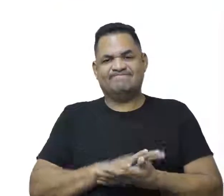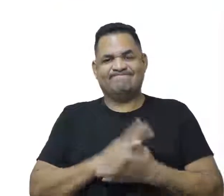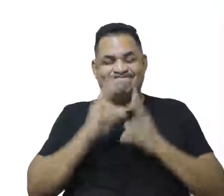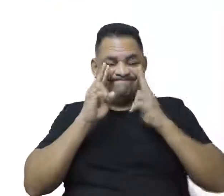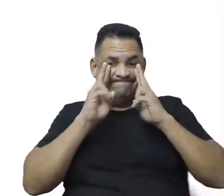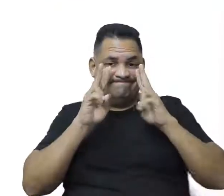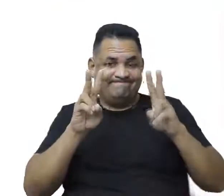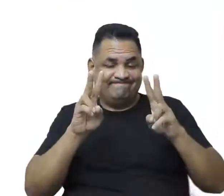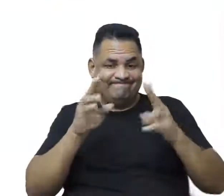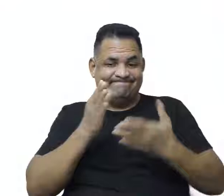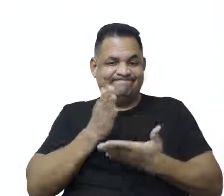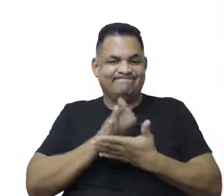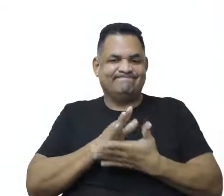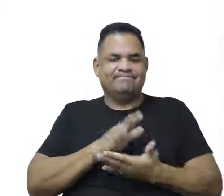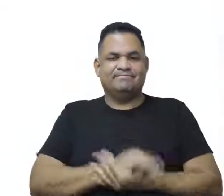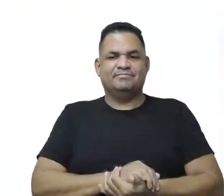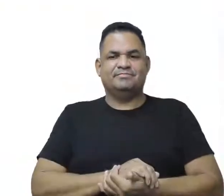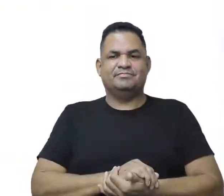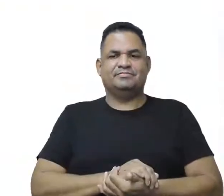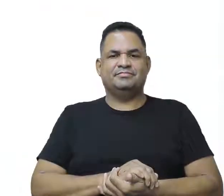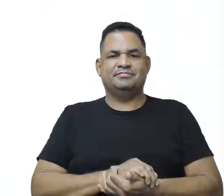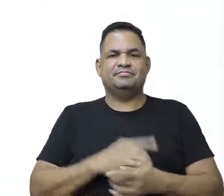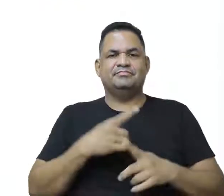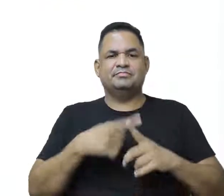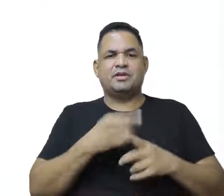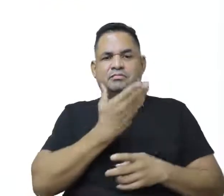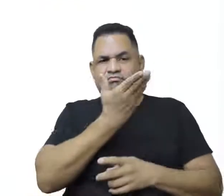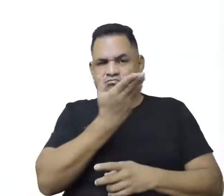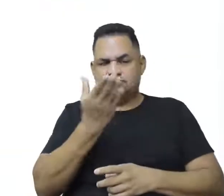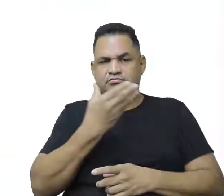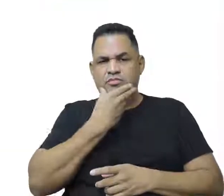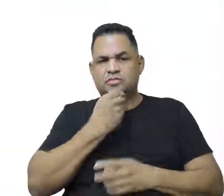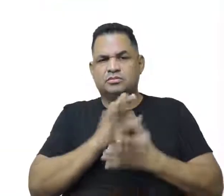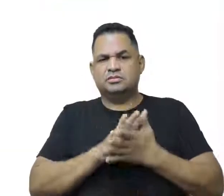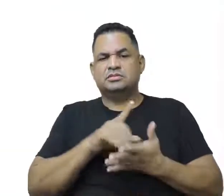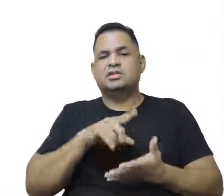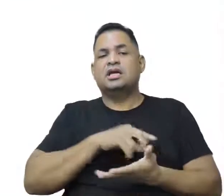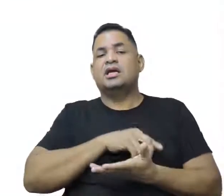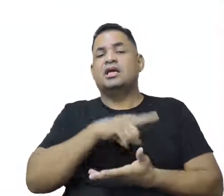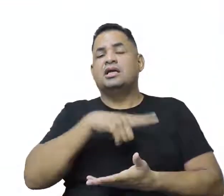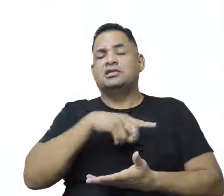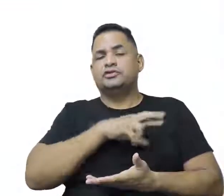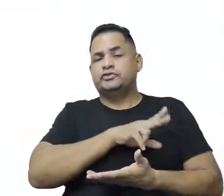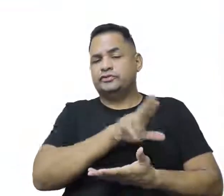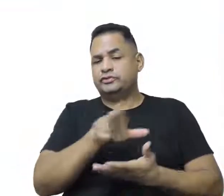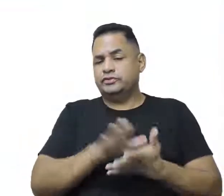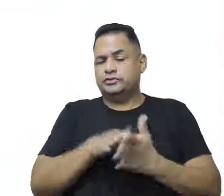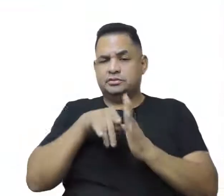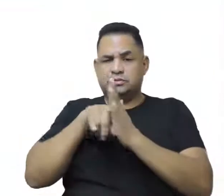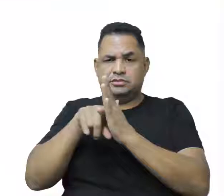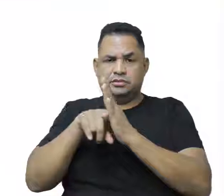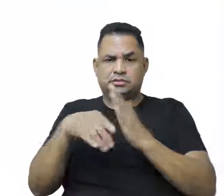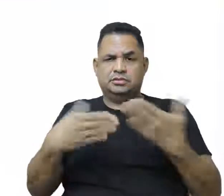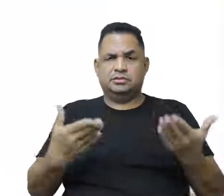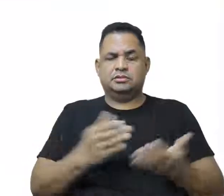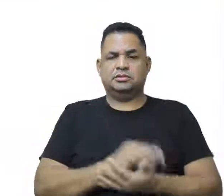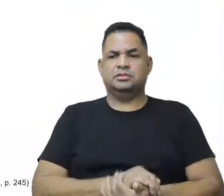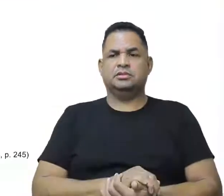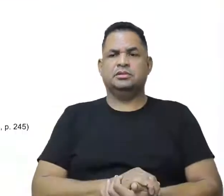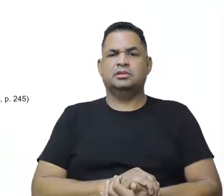assim, é um recorte da visão dele, porque Malinowski tem vários estudos, né? Muitos estudos aí, tá